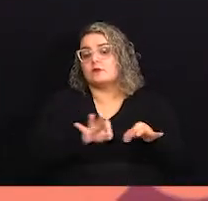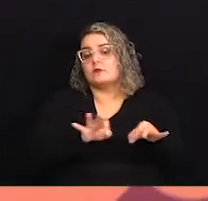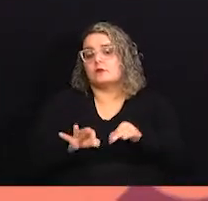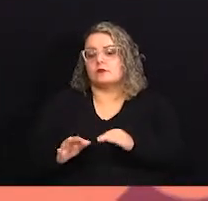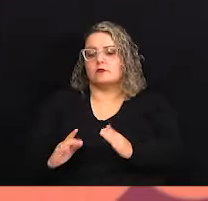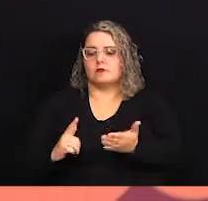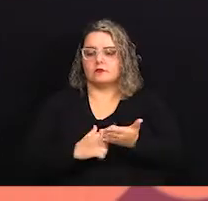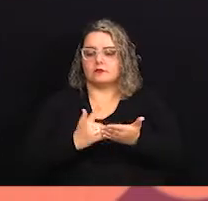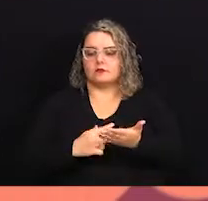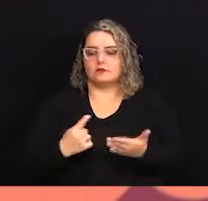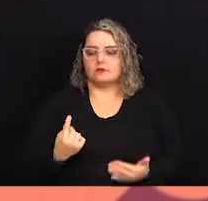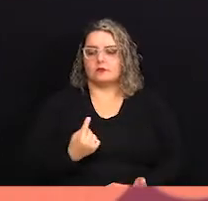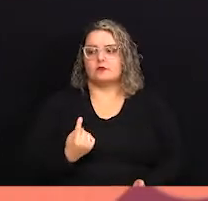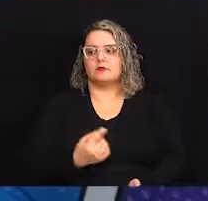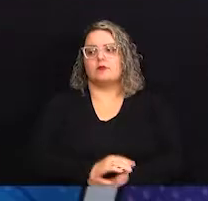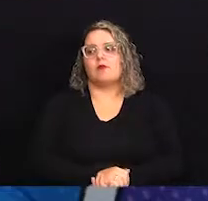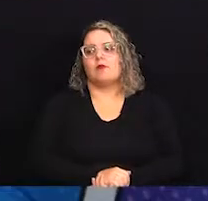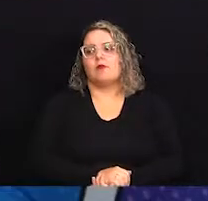planos com Sozinha?